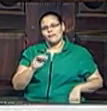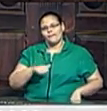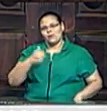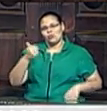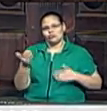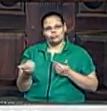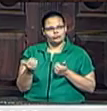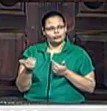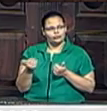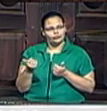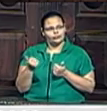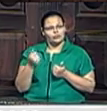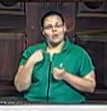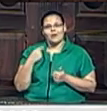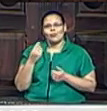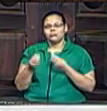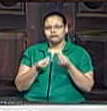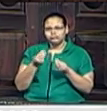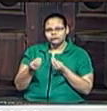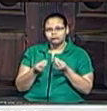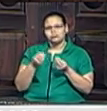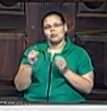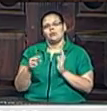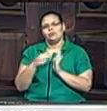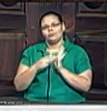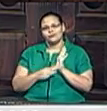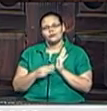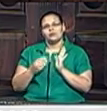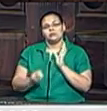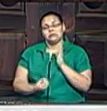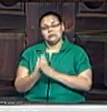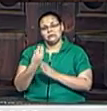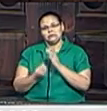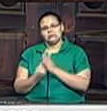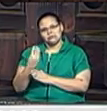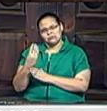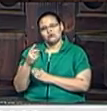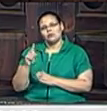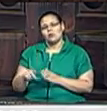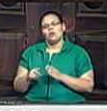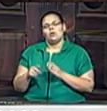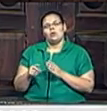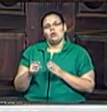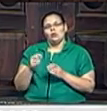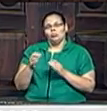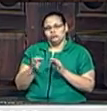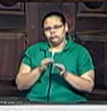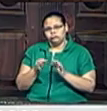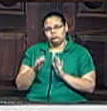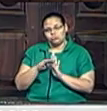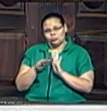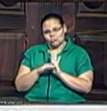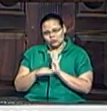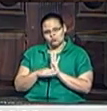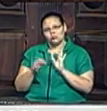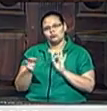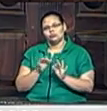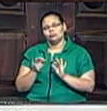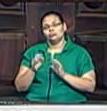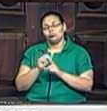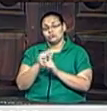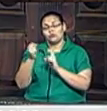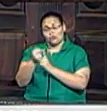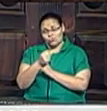deputados a metodologia de criação deste importante programa social. Porque o programa Renda